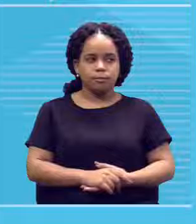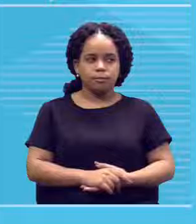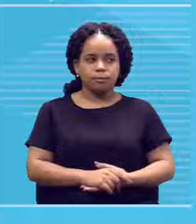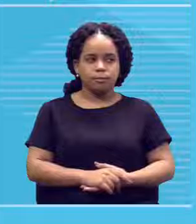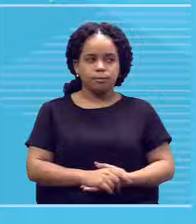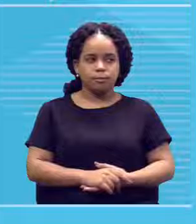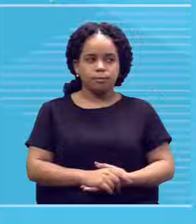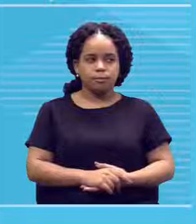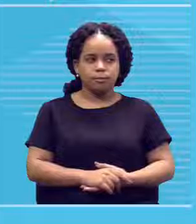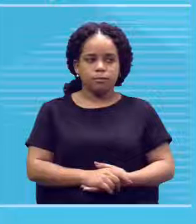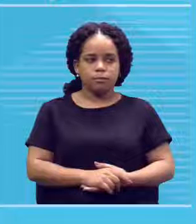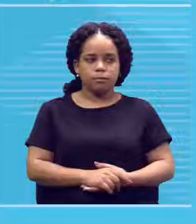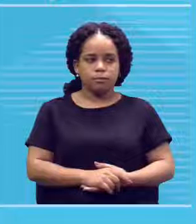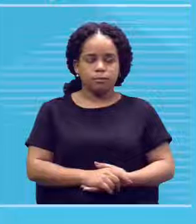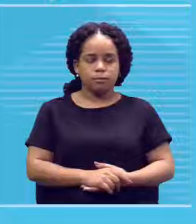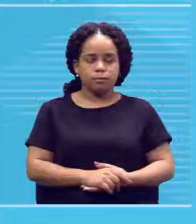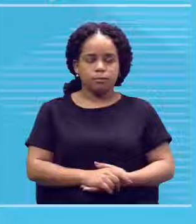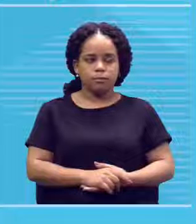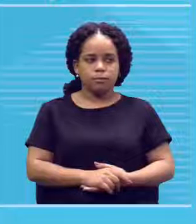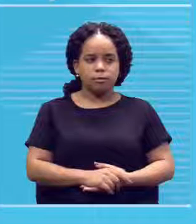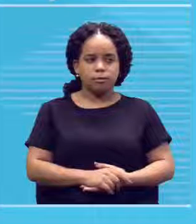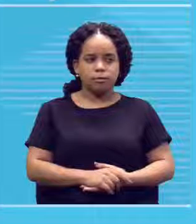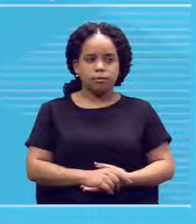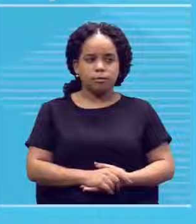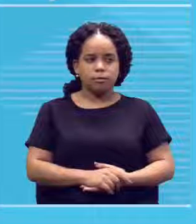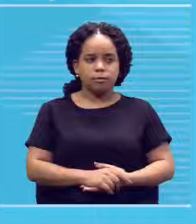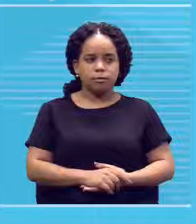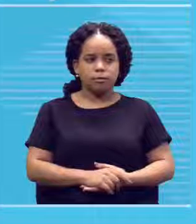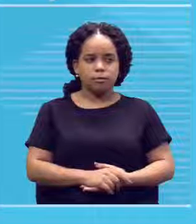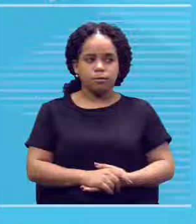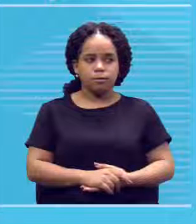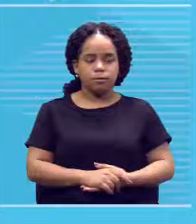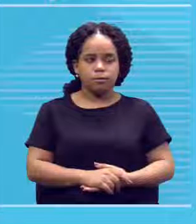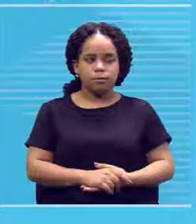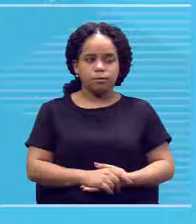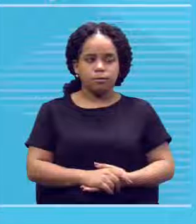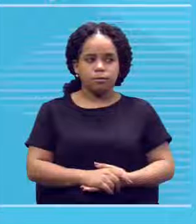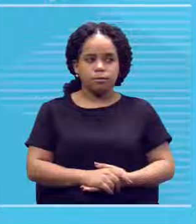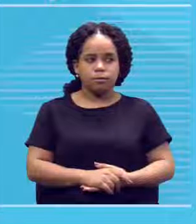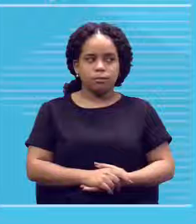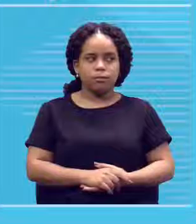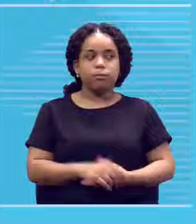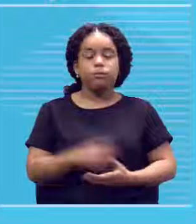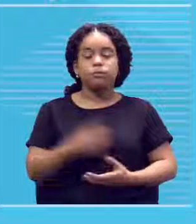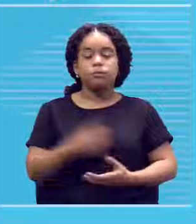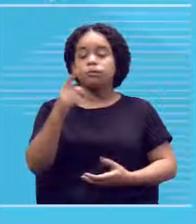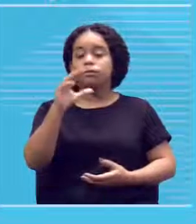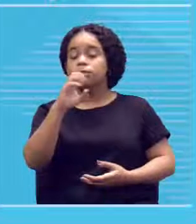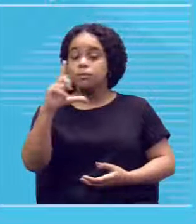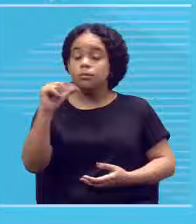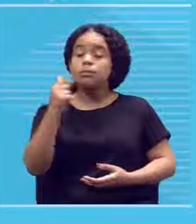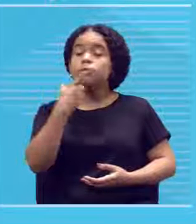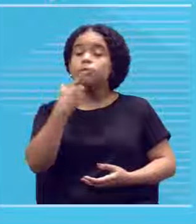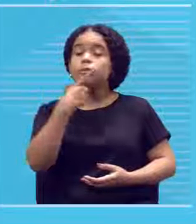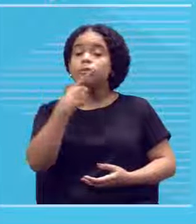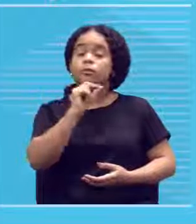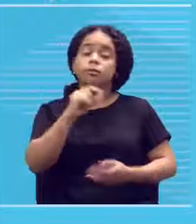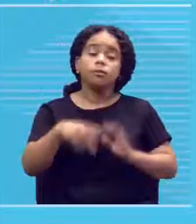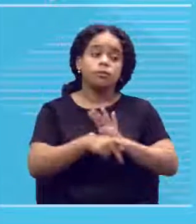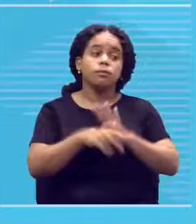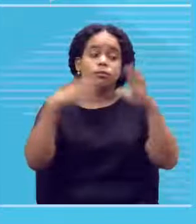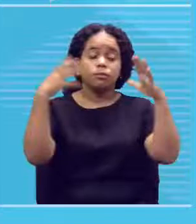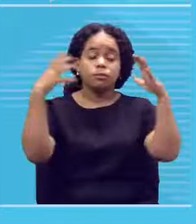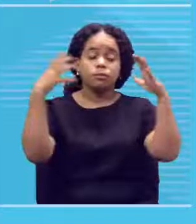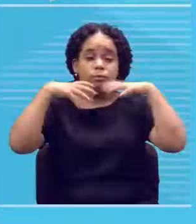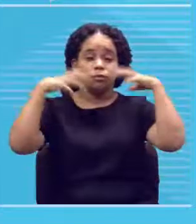nossos afazeres e divertimento mas quer ela ela quem a chuva